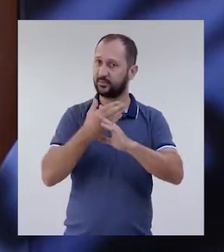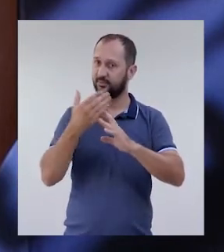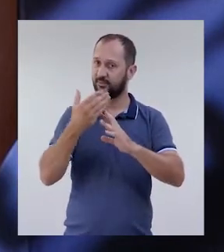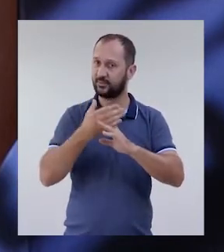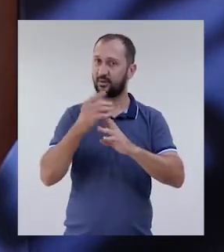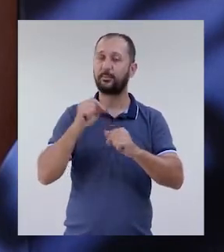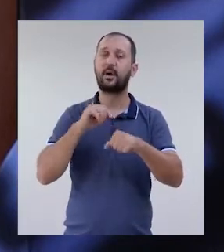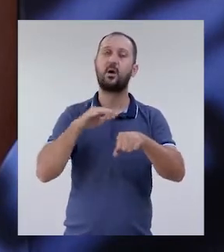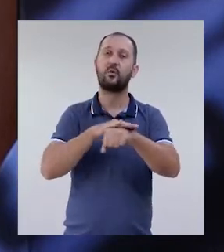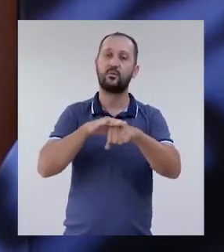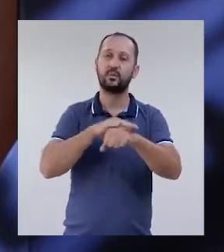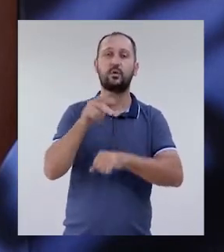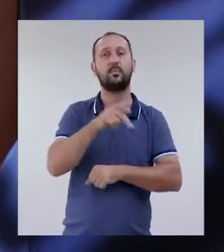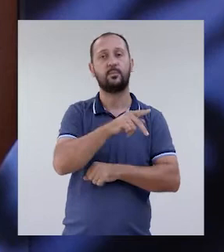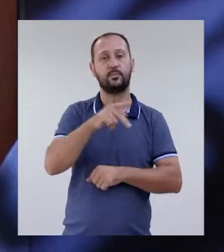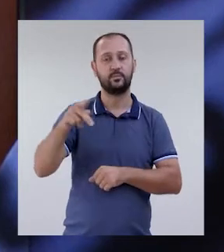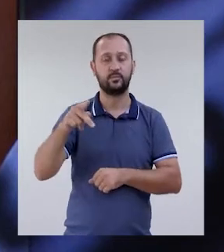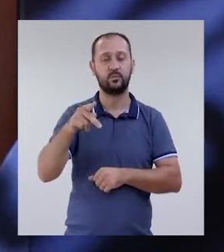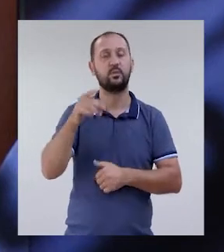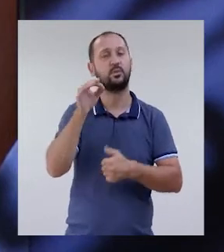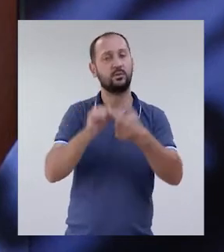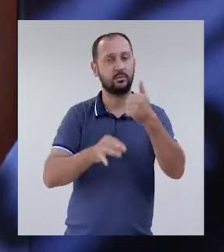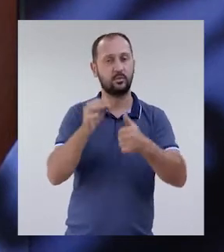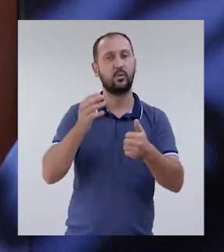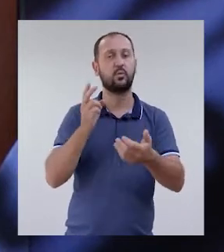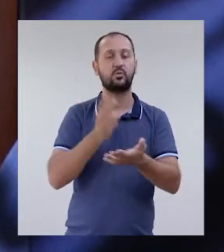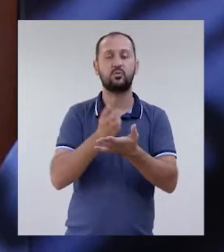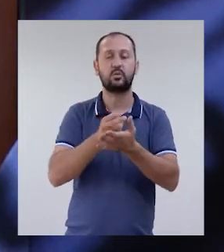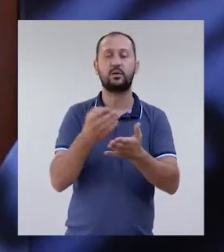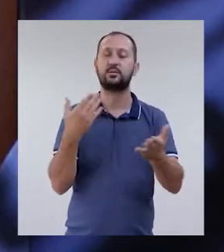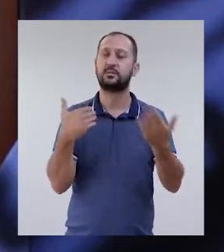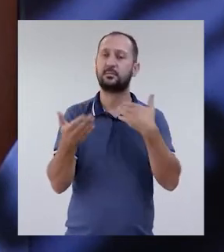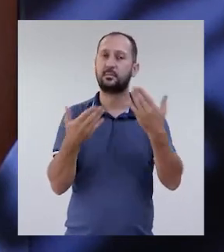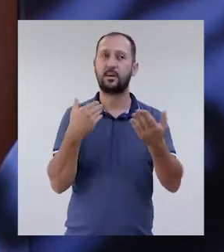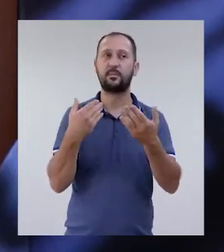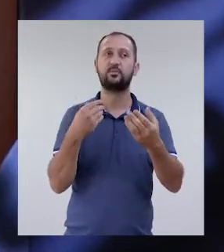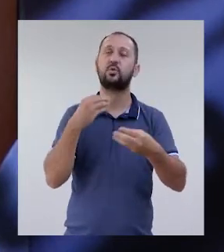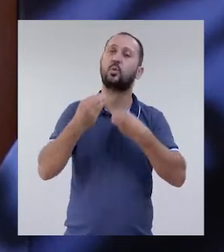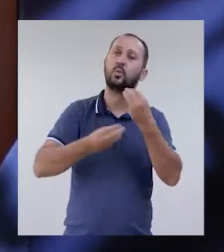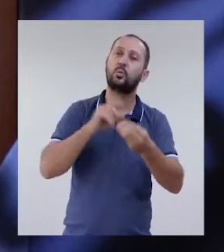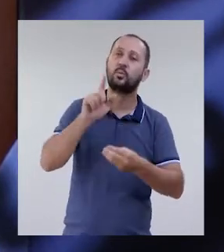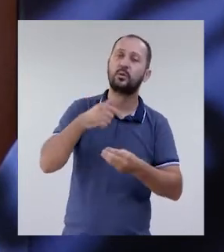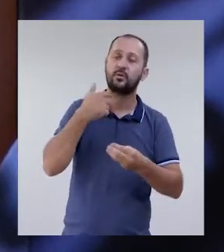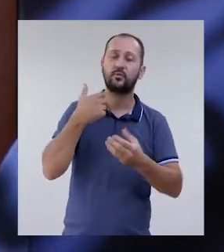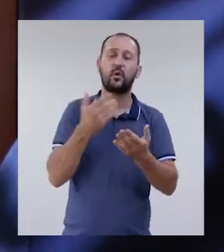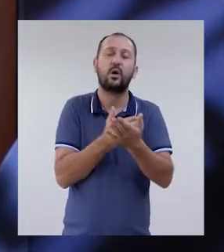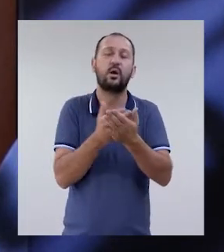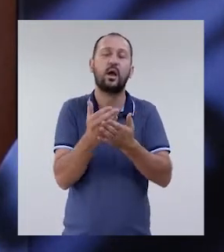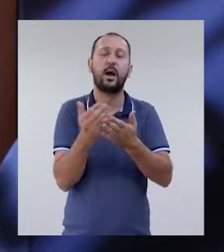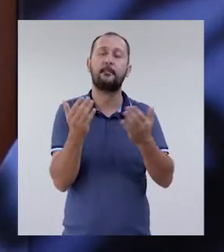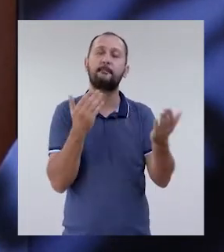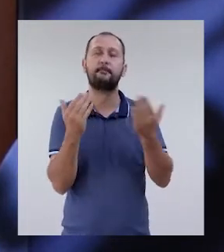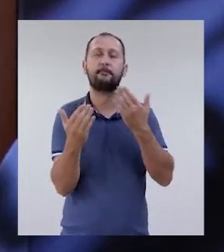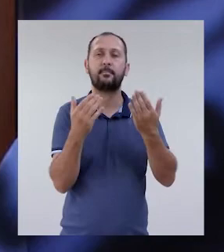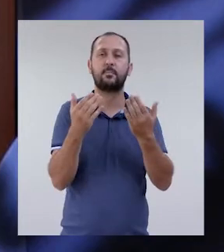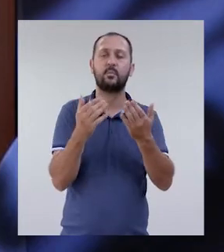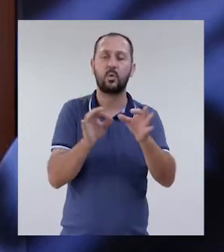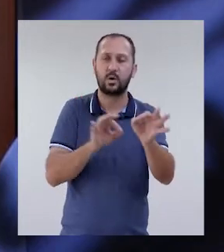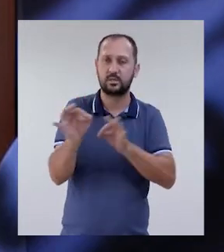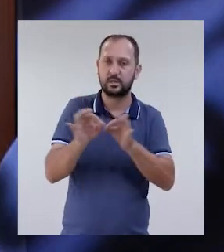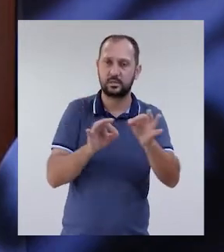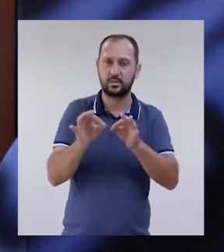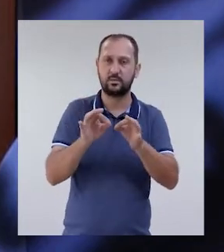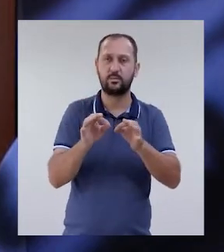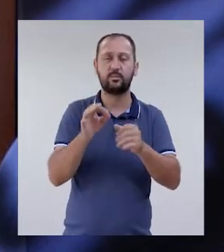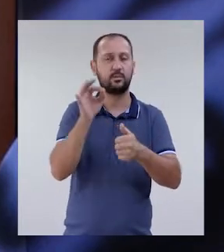próximo bloco para falar com o presidente do tribunal e continuar sobre esse papo aí, sobre como que foi a preparação para o